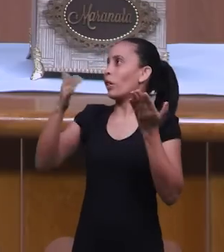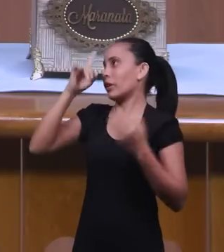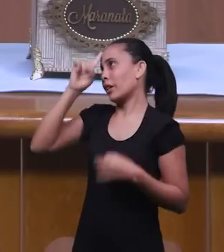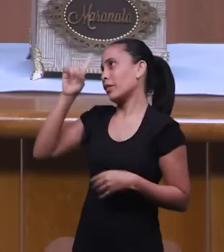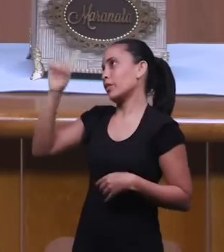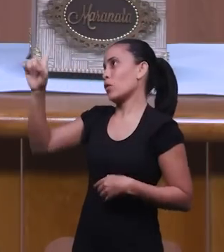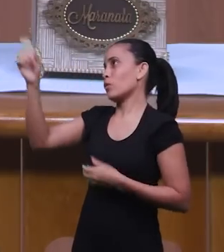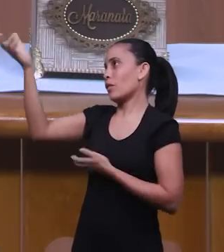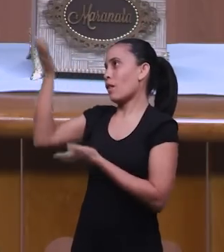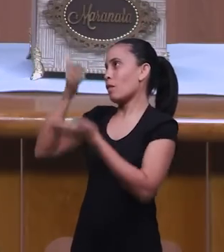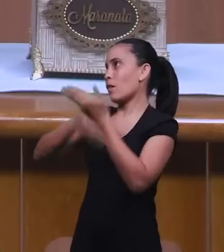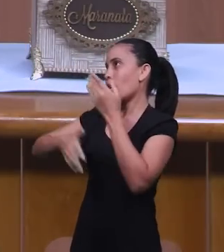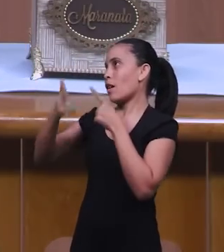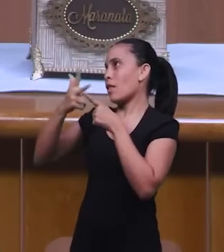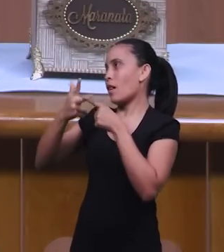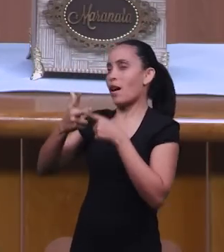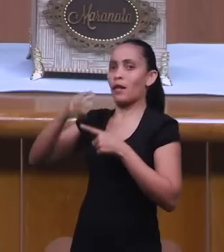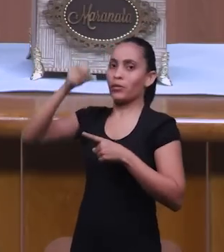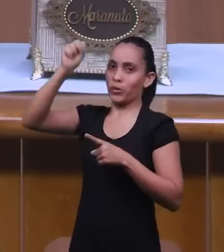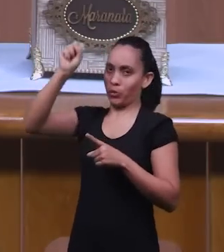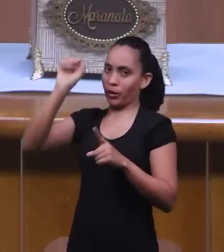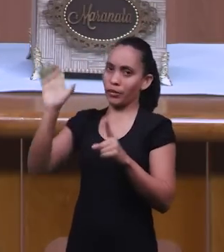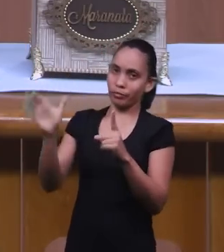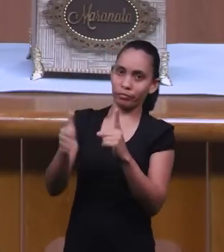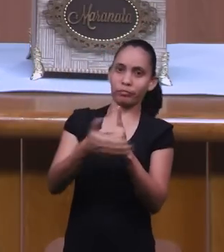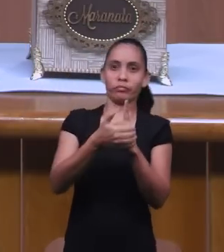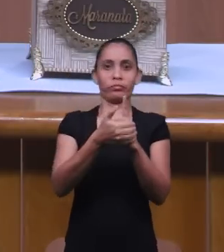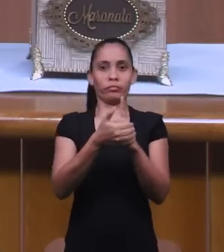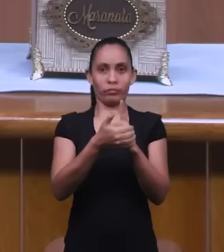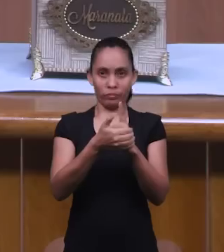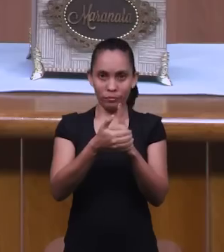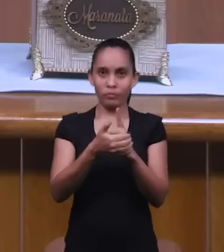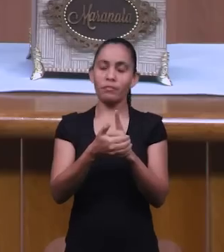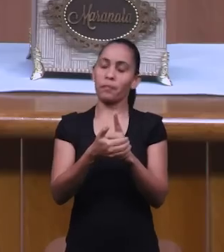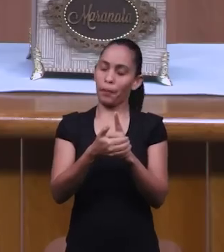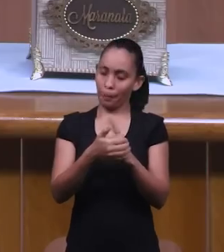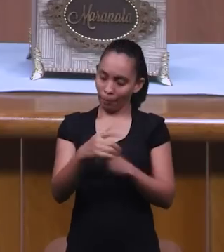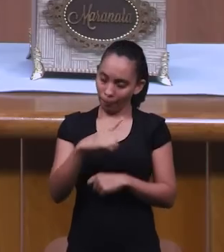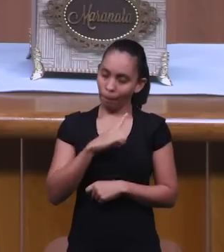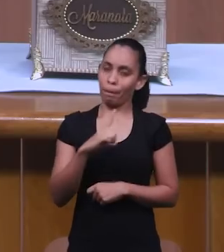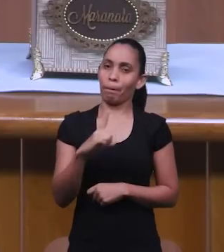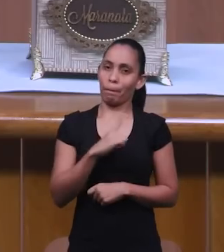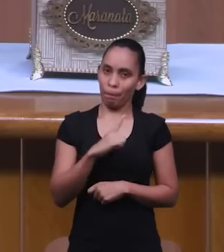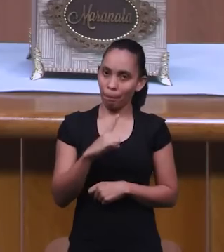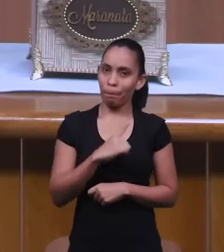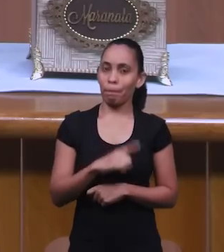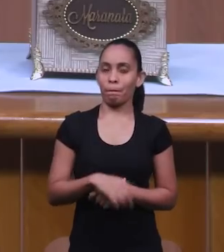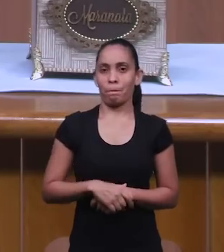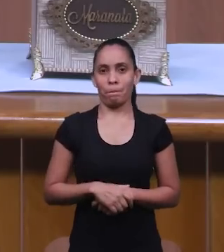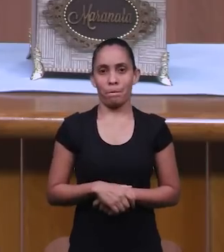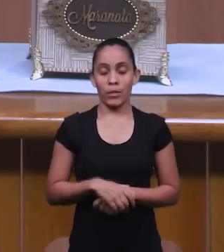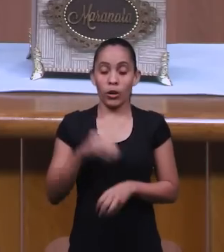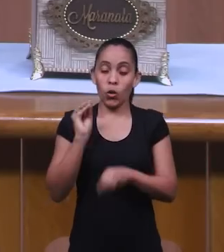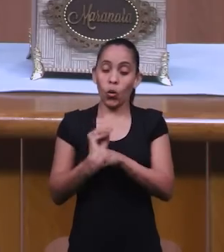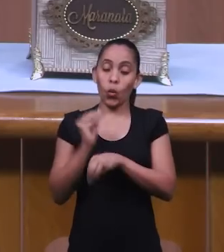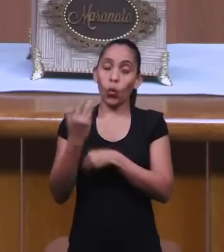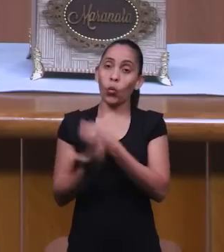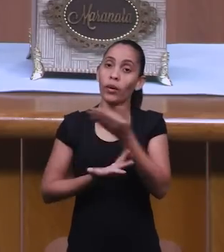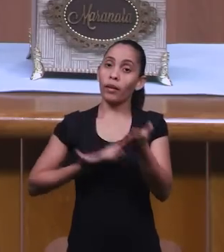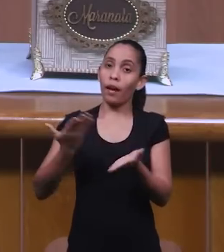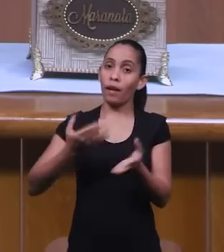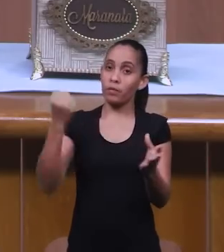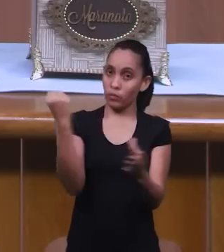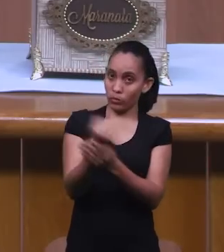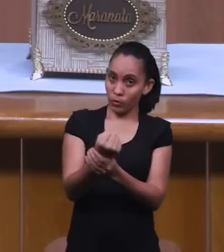ele todo o livramento, quem dava a ele as vitórias e quem cuidava dele,